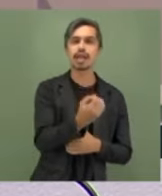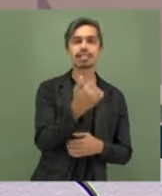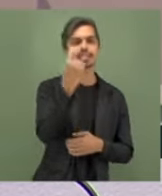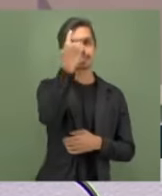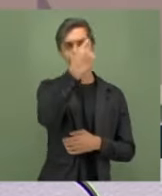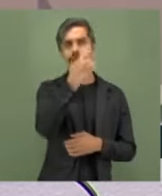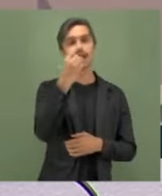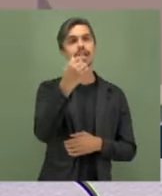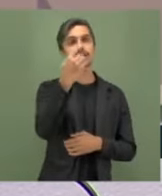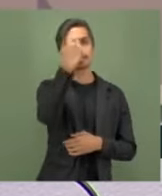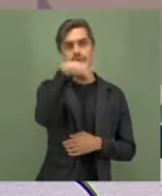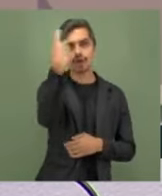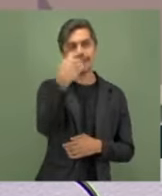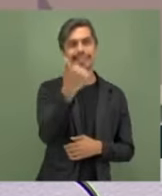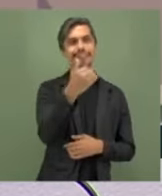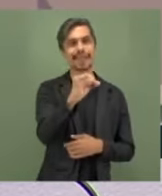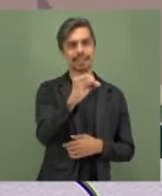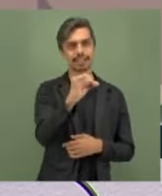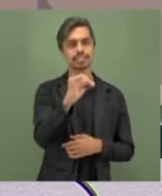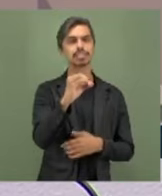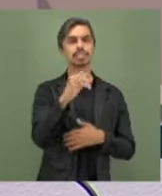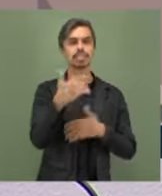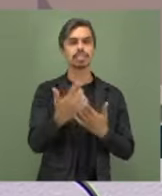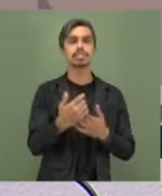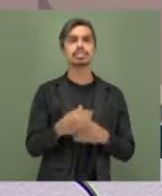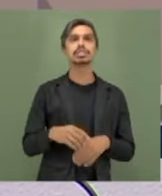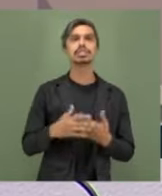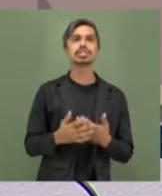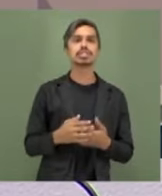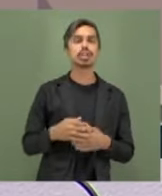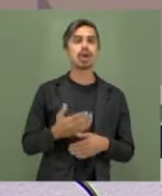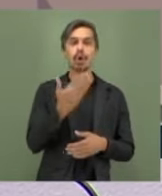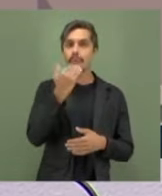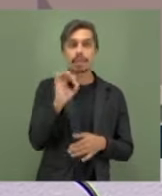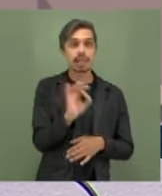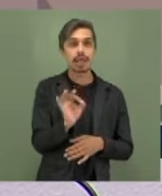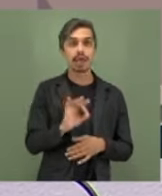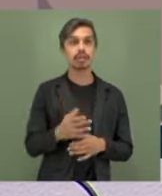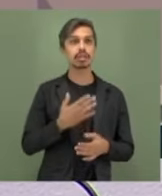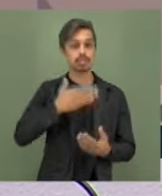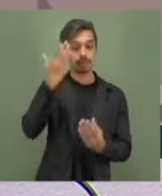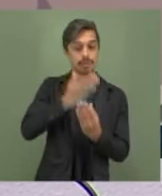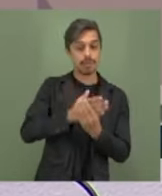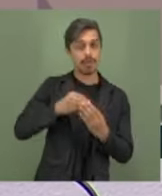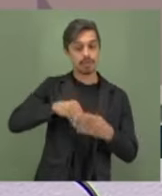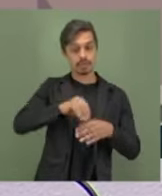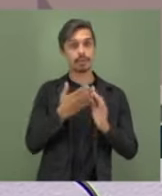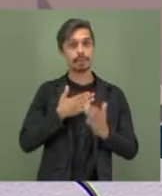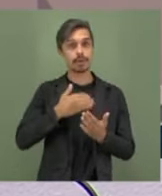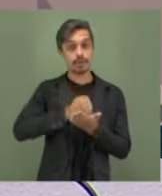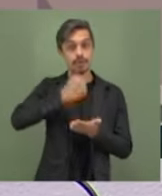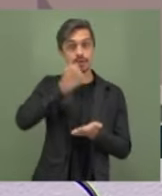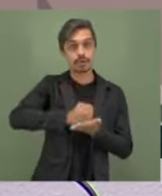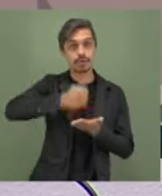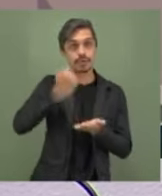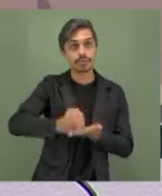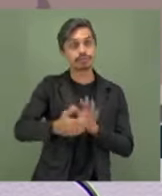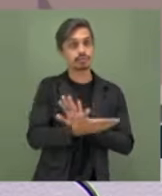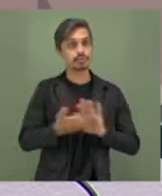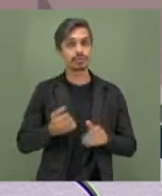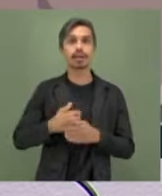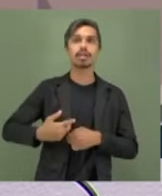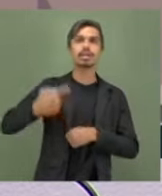horas, mal dormido, em jejum, tiraram-me o passaporte, levaram-me para dentro de uma delegacia, interrogaram-me várias